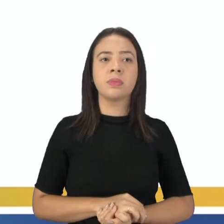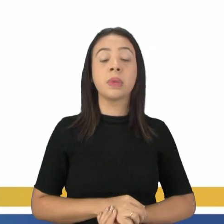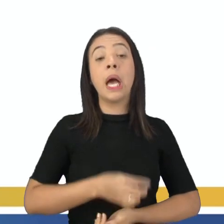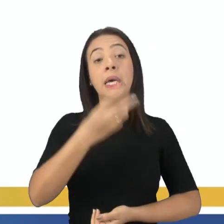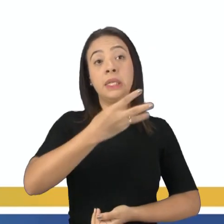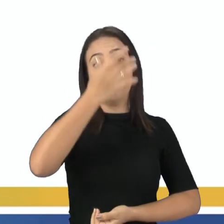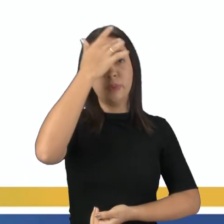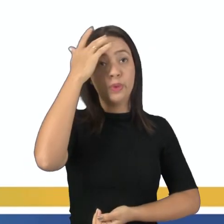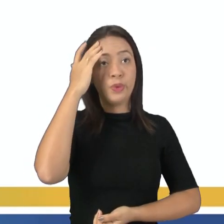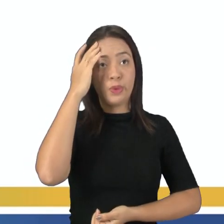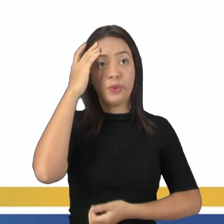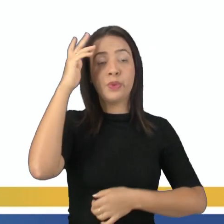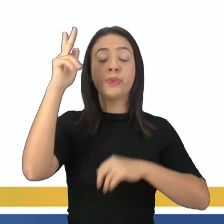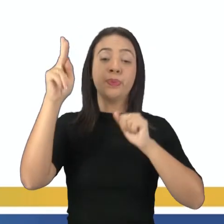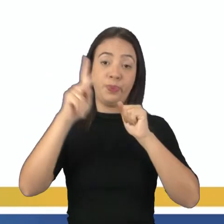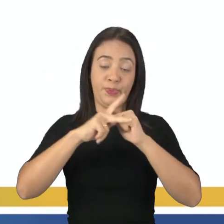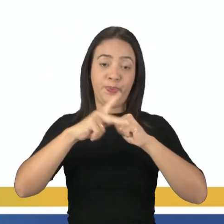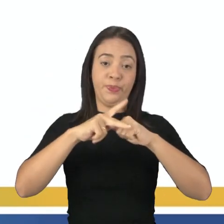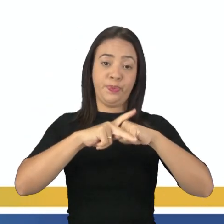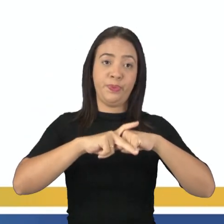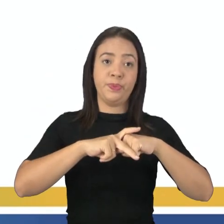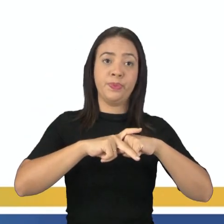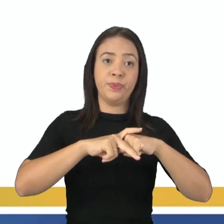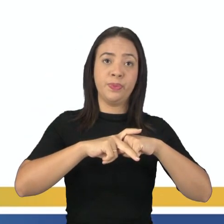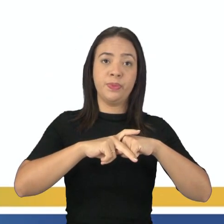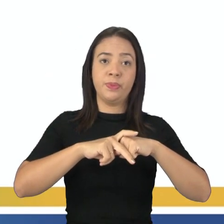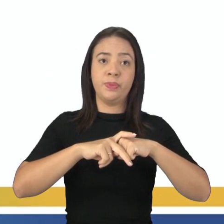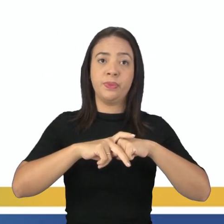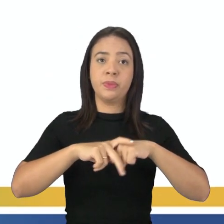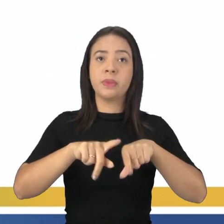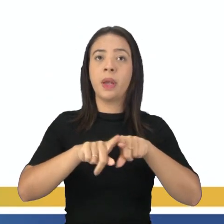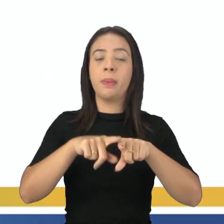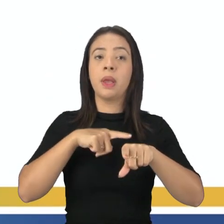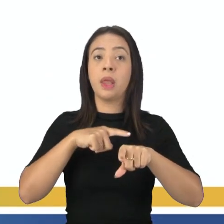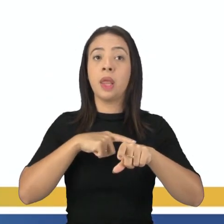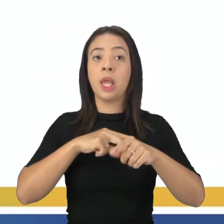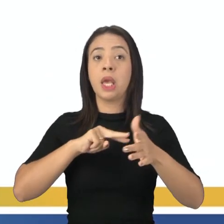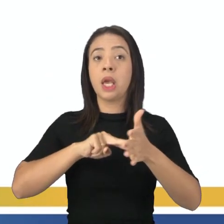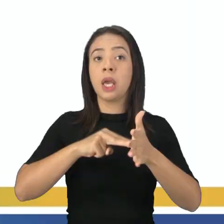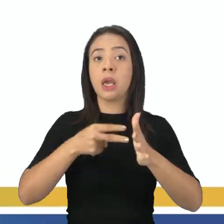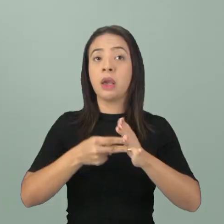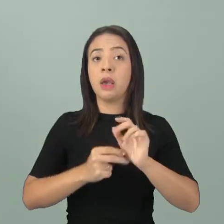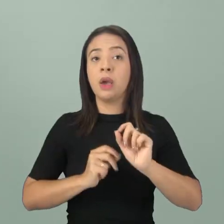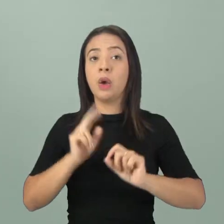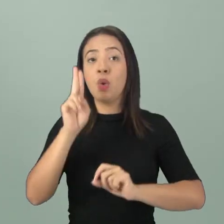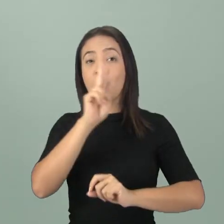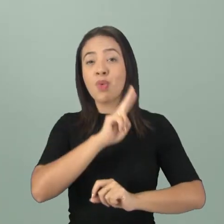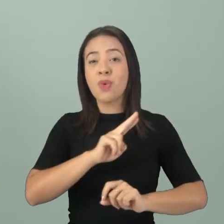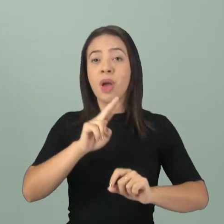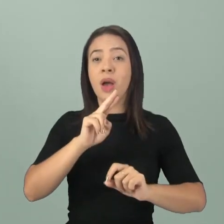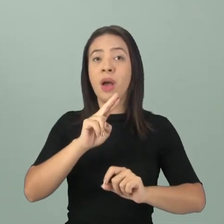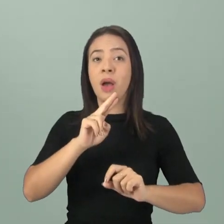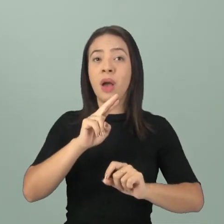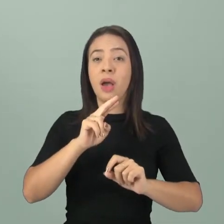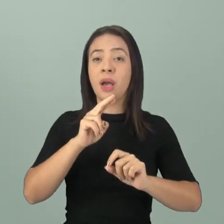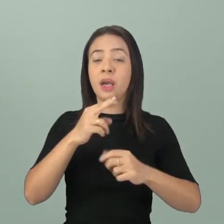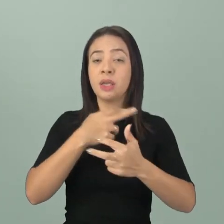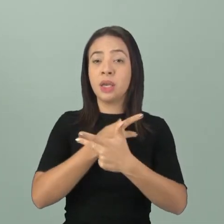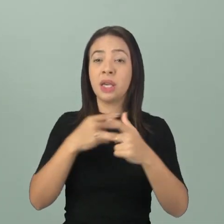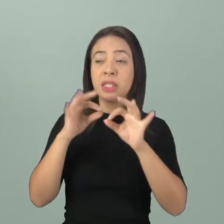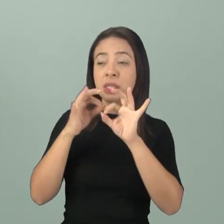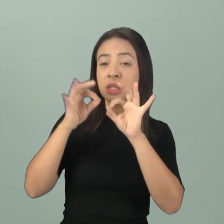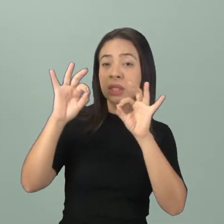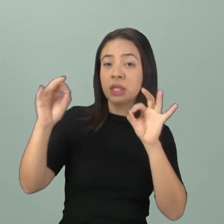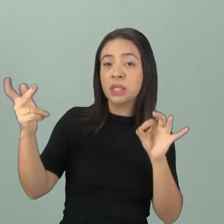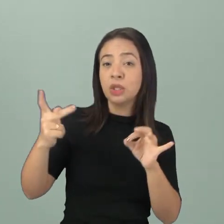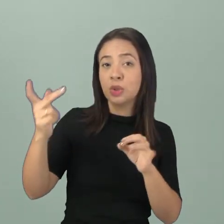usados aquele, aqueles, aquela, aquelas, aquilo, que indica que os objetos estão distantes de quem fala e de quem ouve,